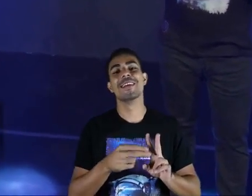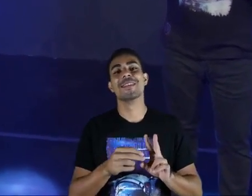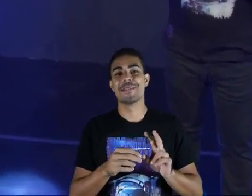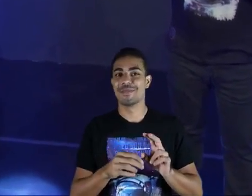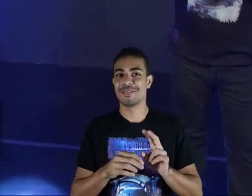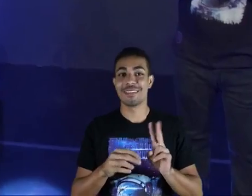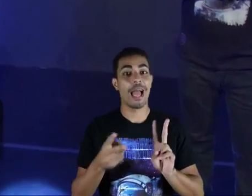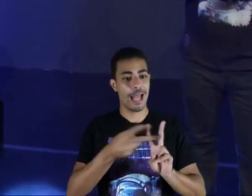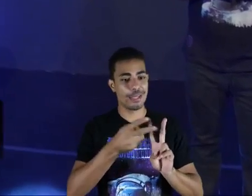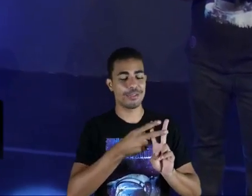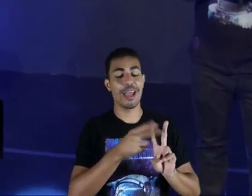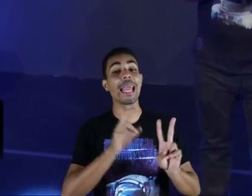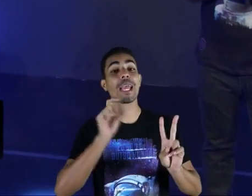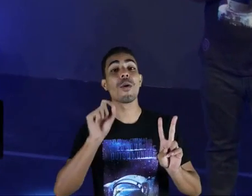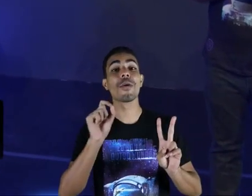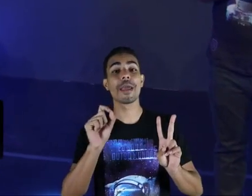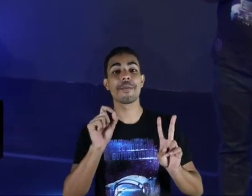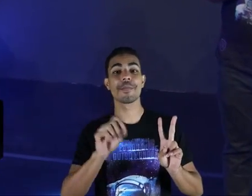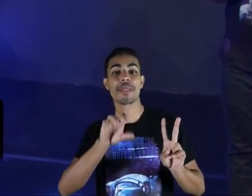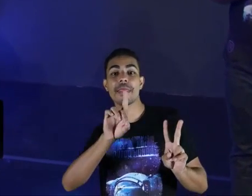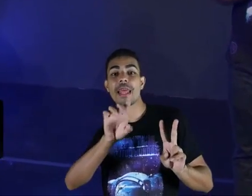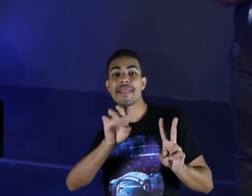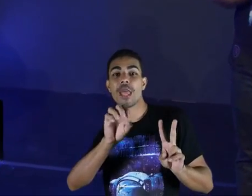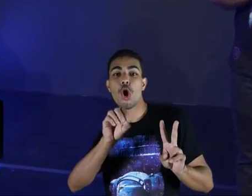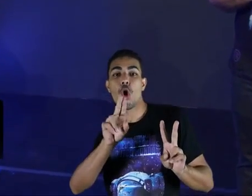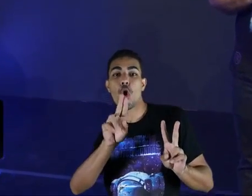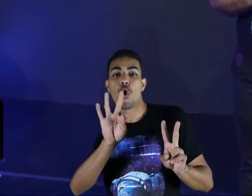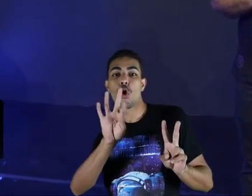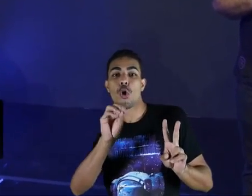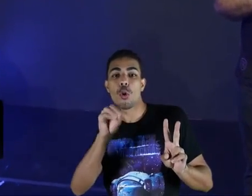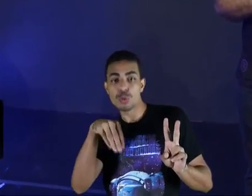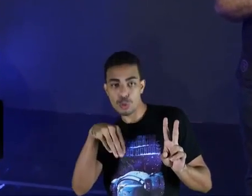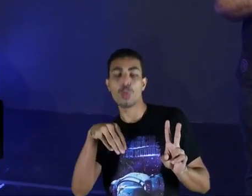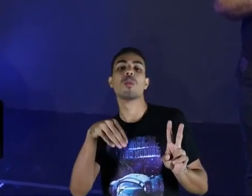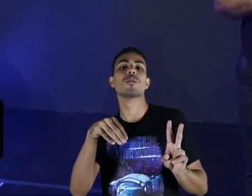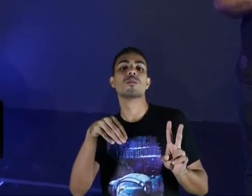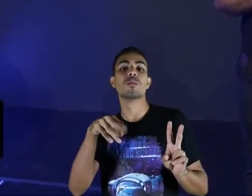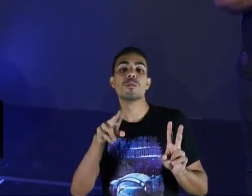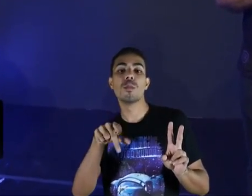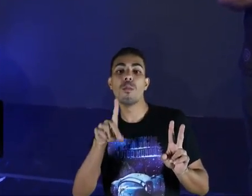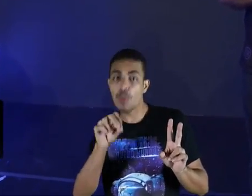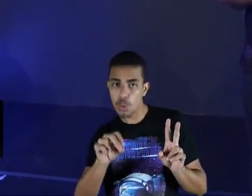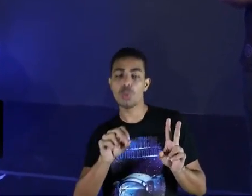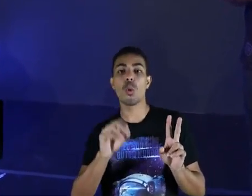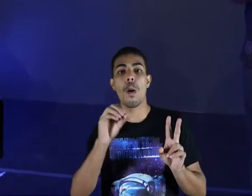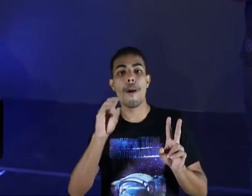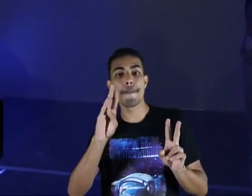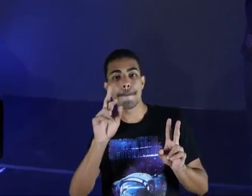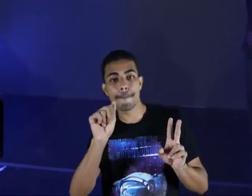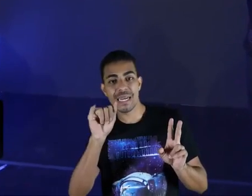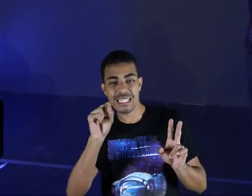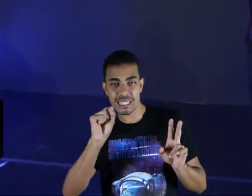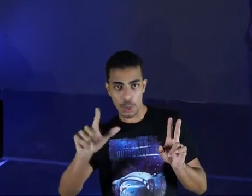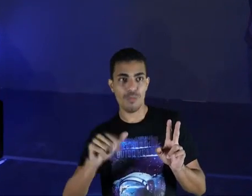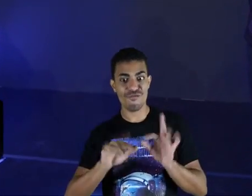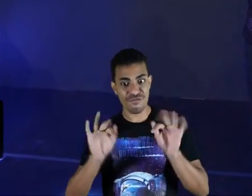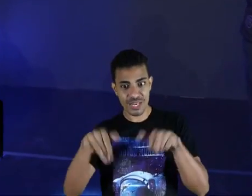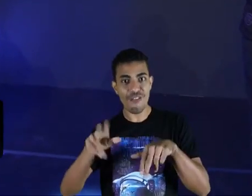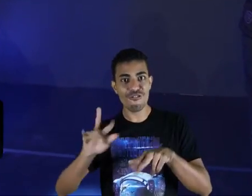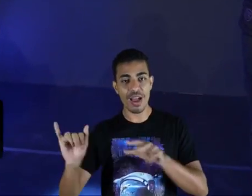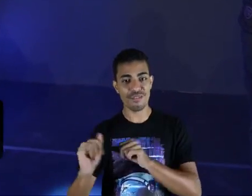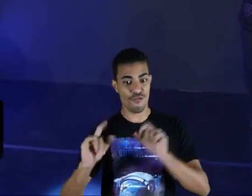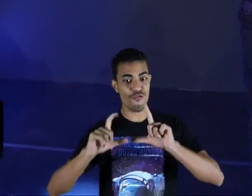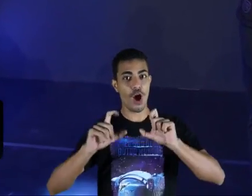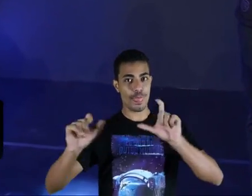o adv.st, a hashtag é De Outro Mundo Brasil, tá bom? Coloca aí que a gente também vai mostrar fotos no final. E o